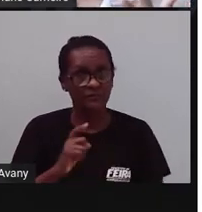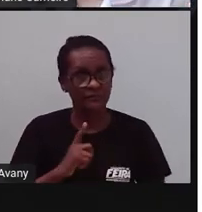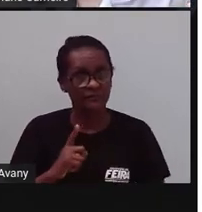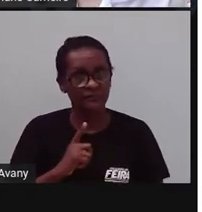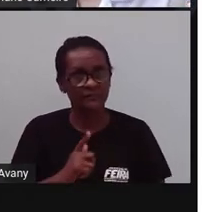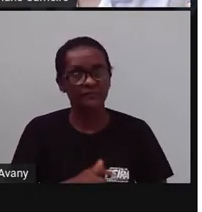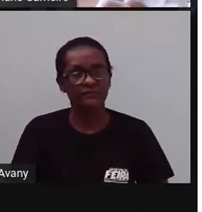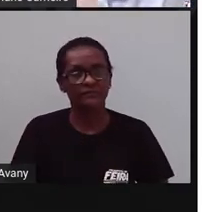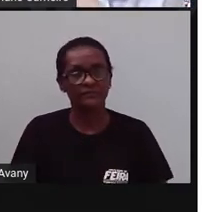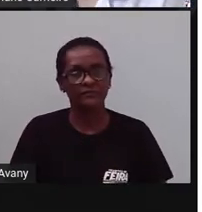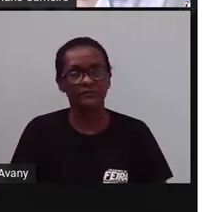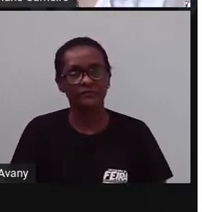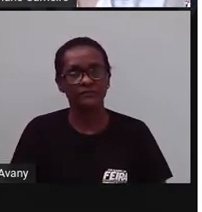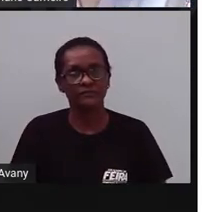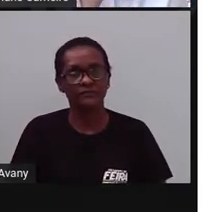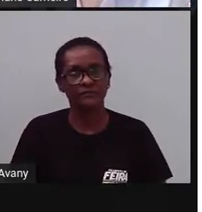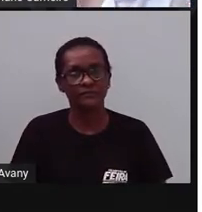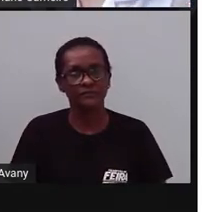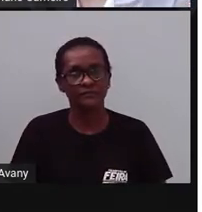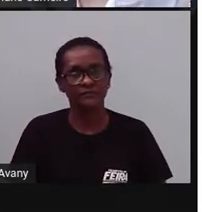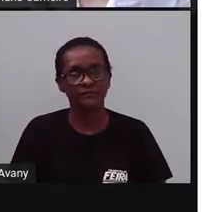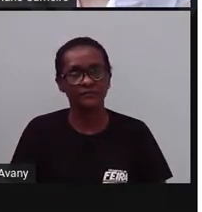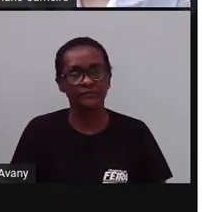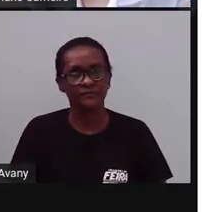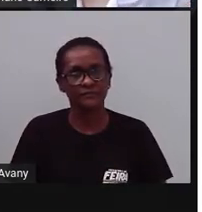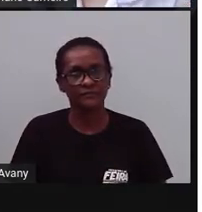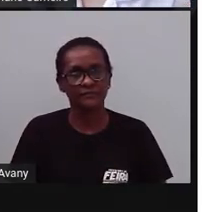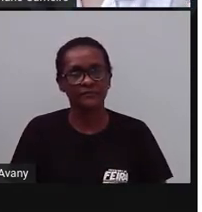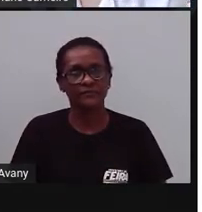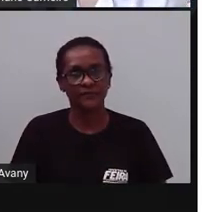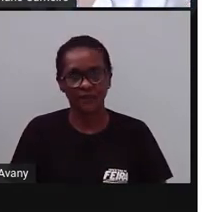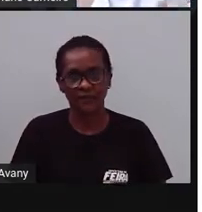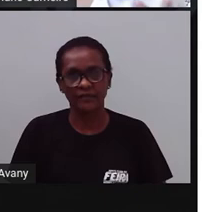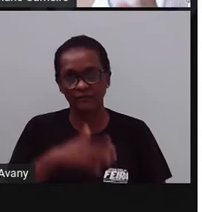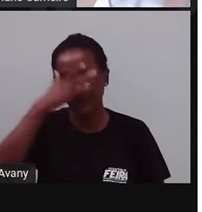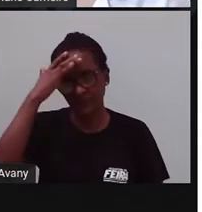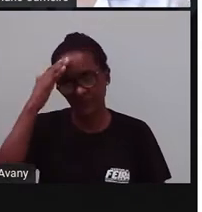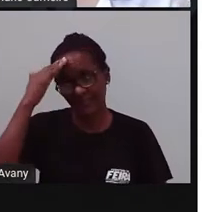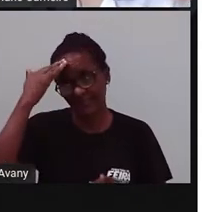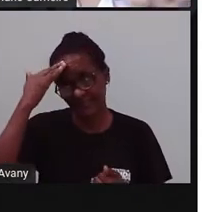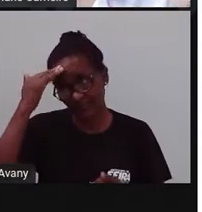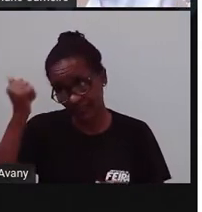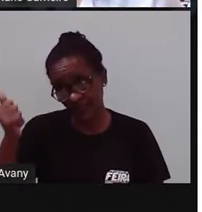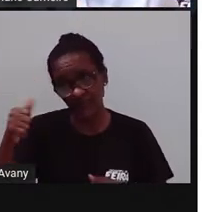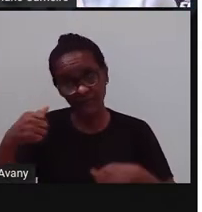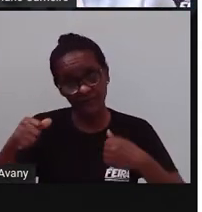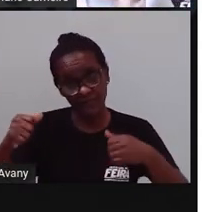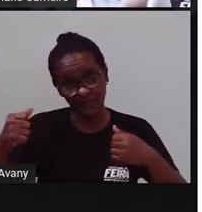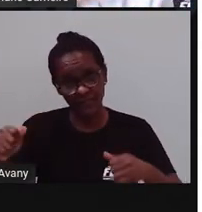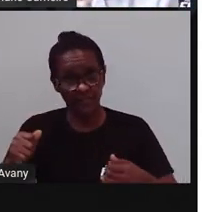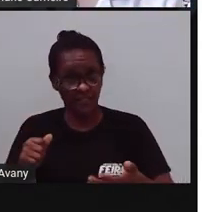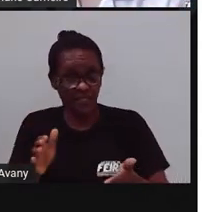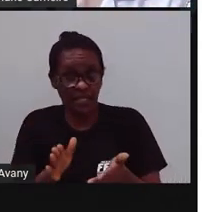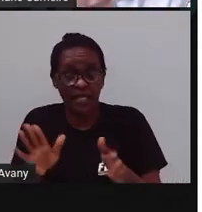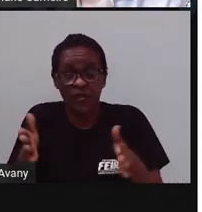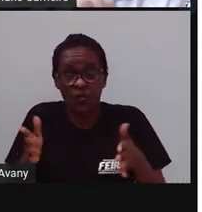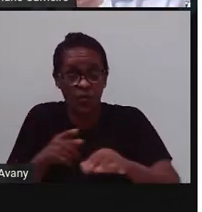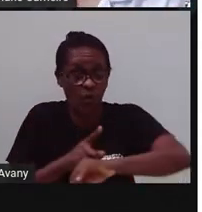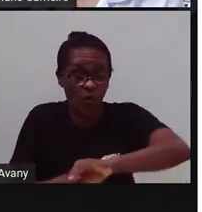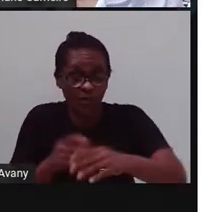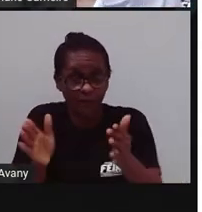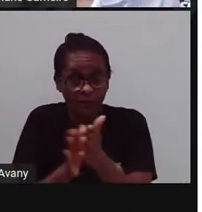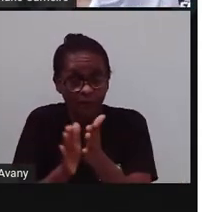pandemia né os convites diesel assim vai bater os parabéns da hora ou então quando o coleguinha para casa do latim